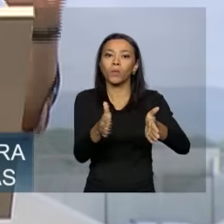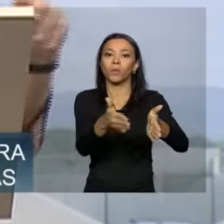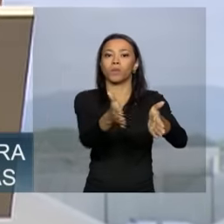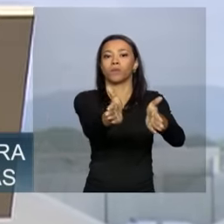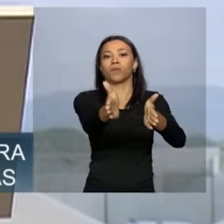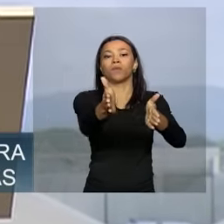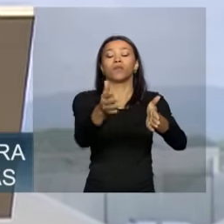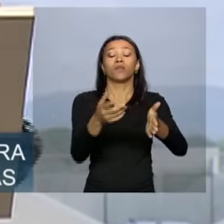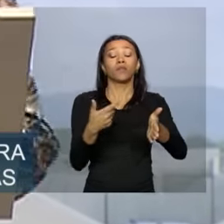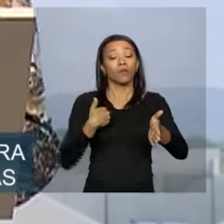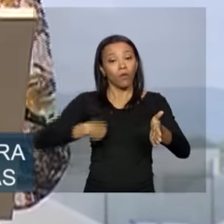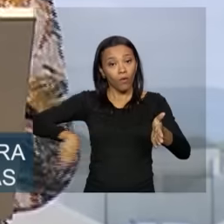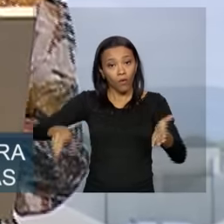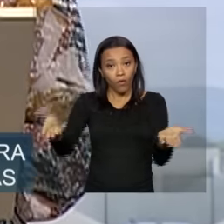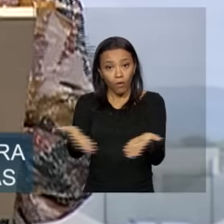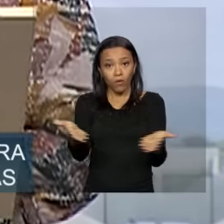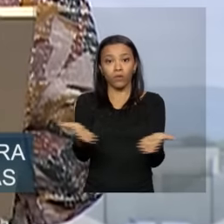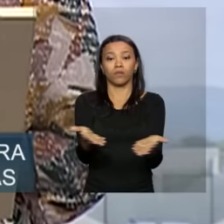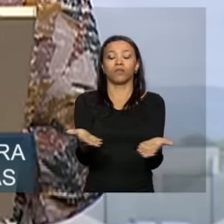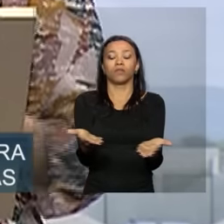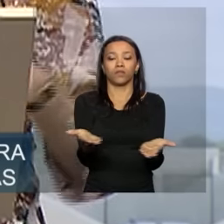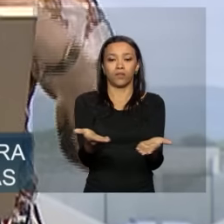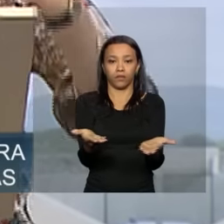a gente vê